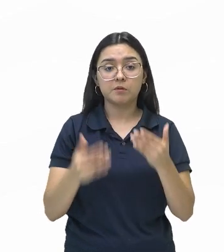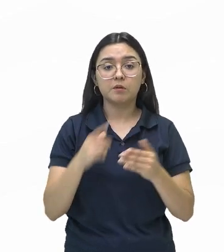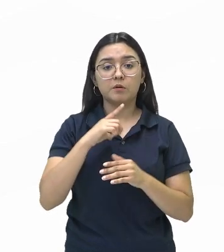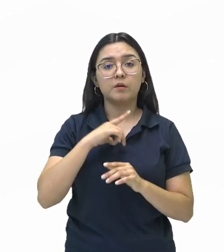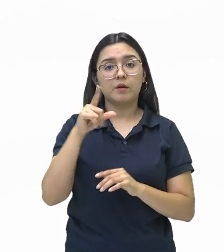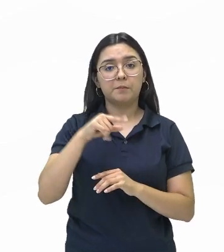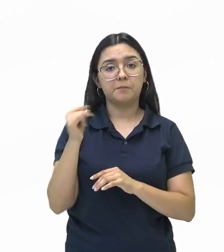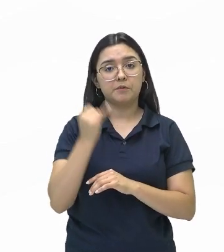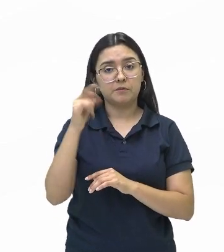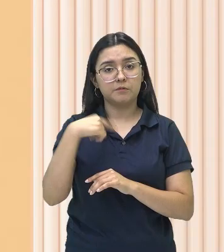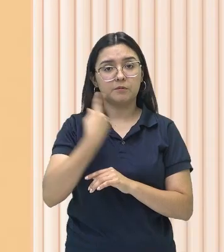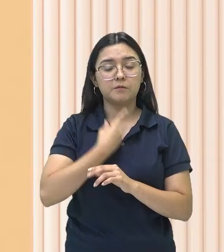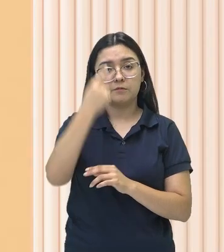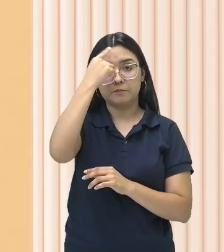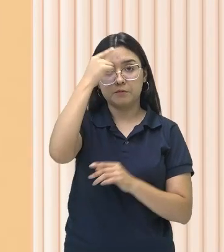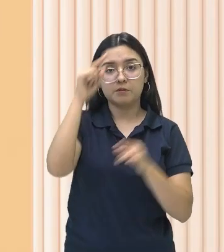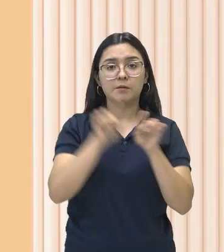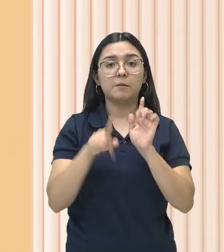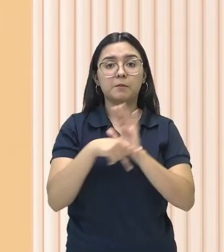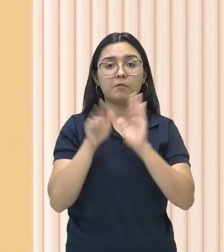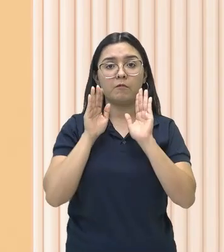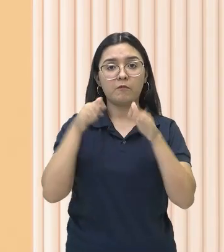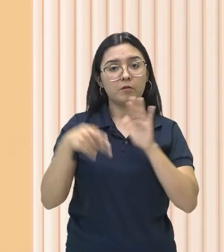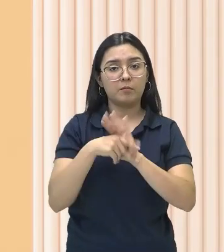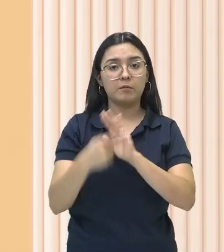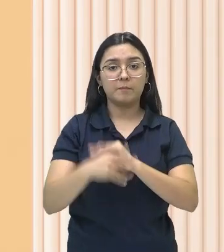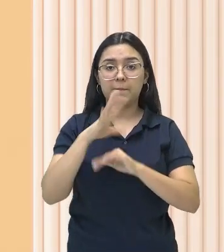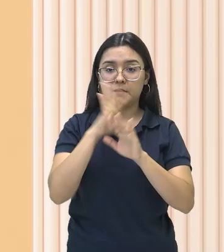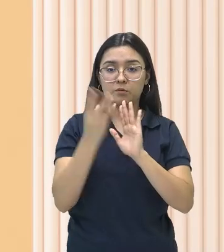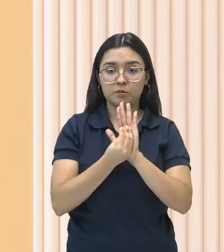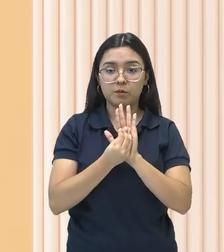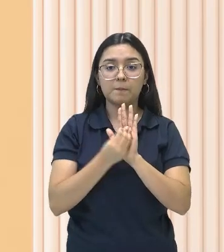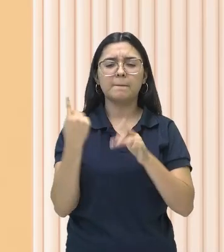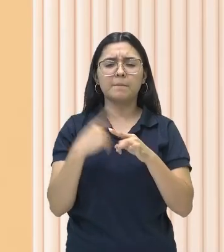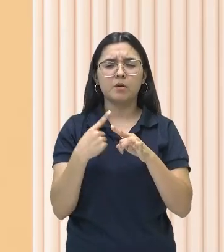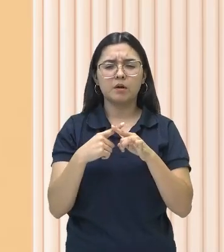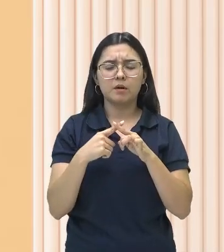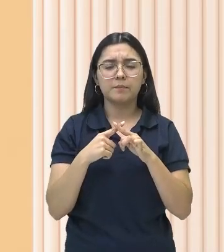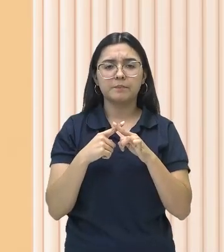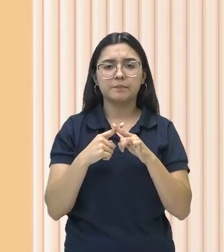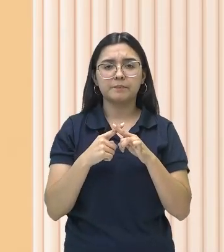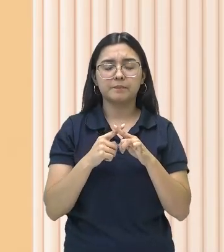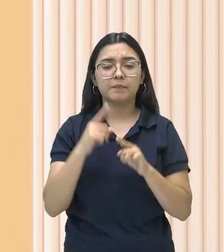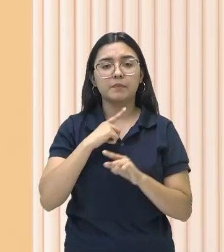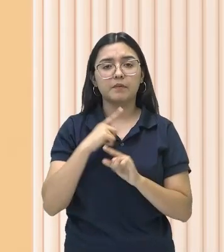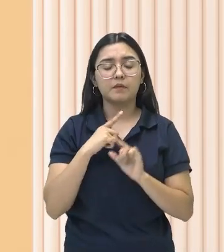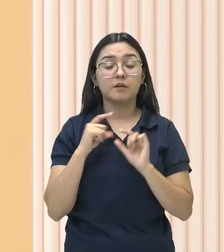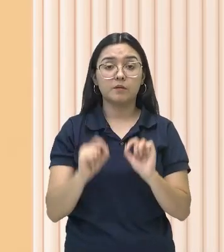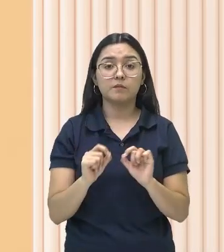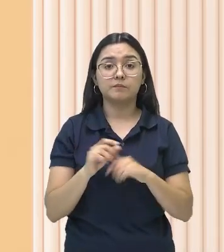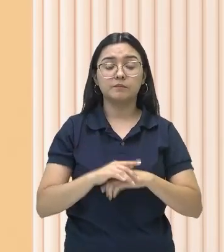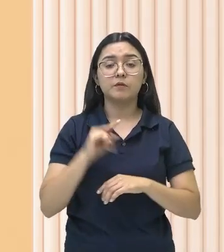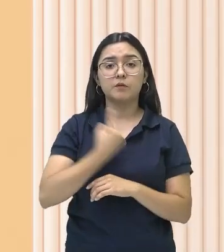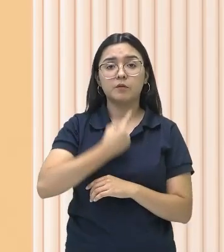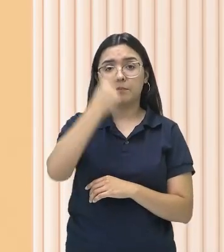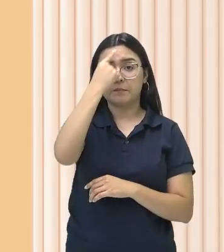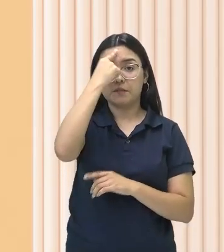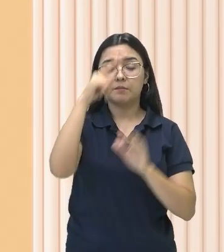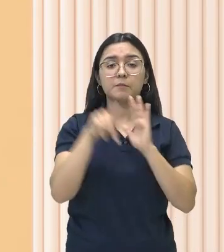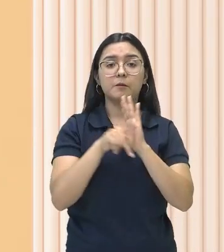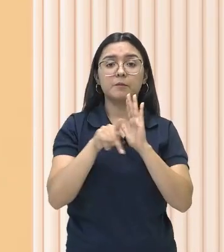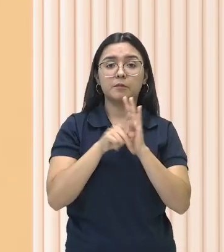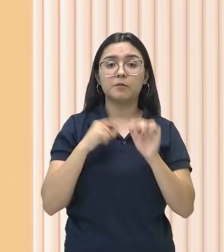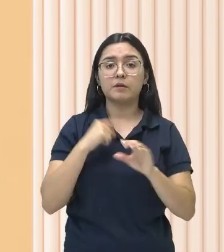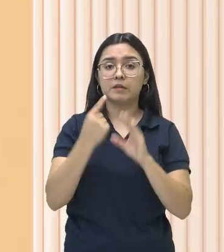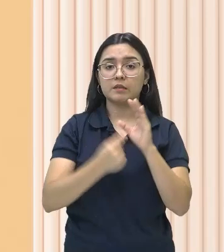aqui é importante para a gente pensar na Amazônia. Né? Porque até então, a gente pensava o